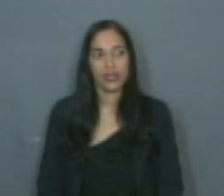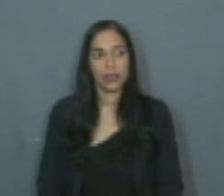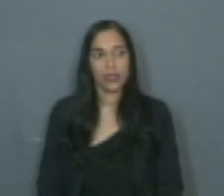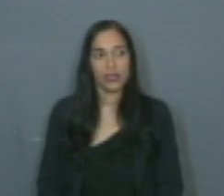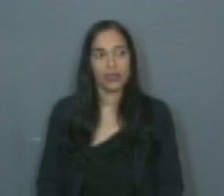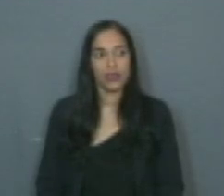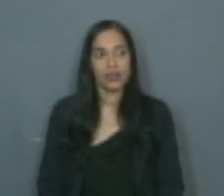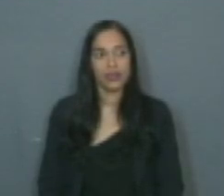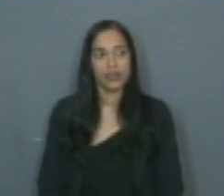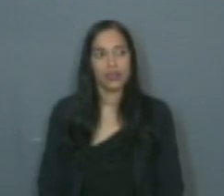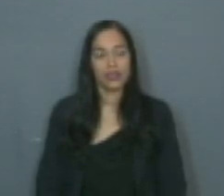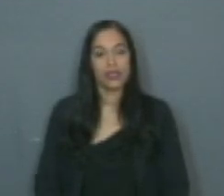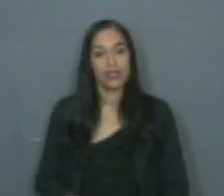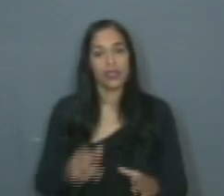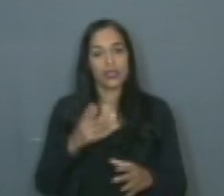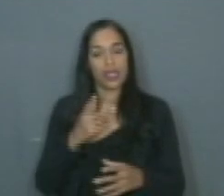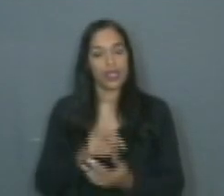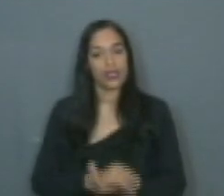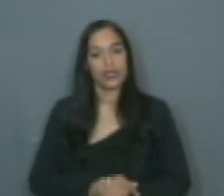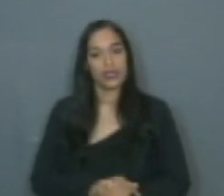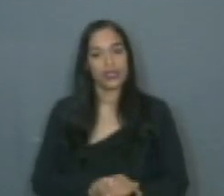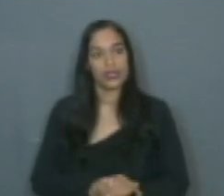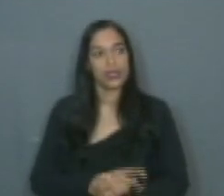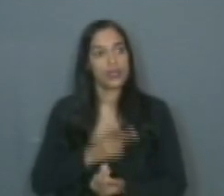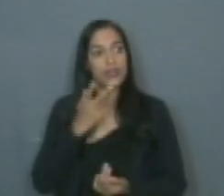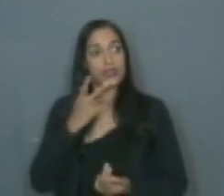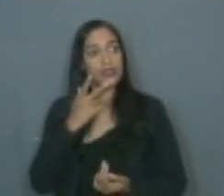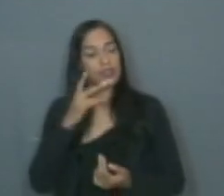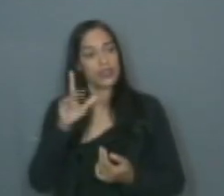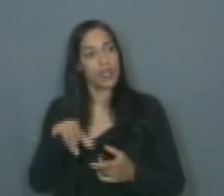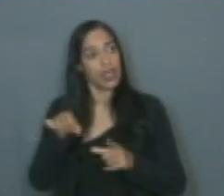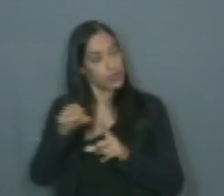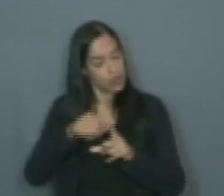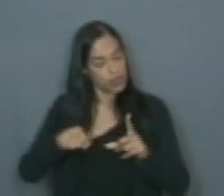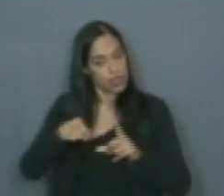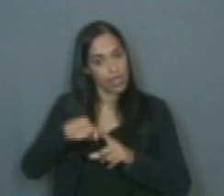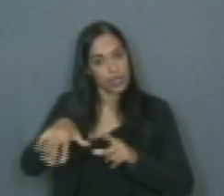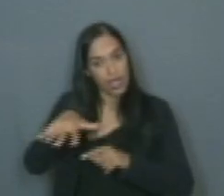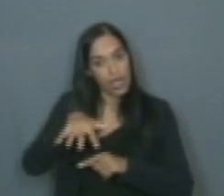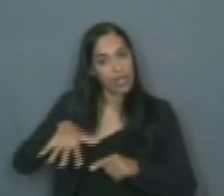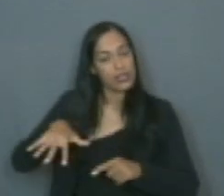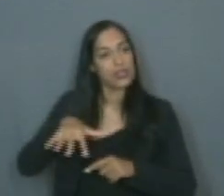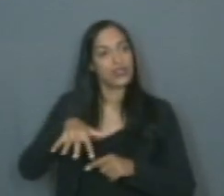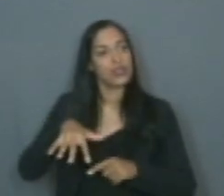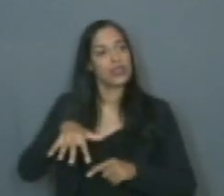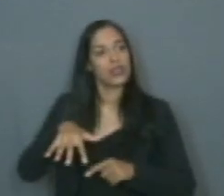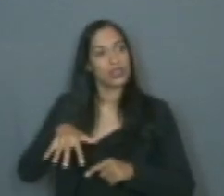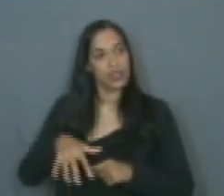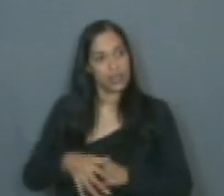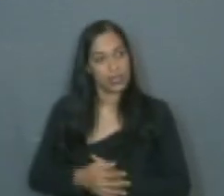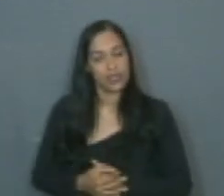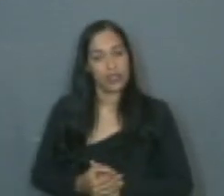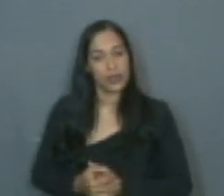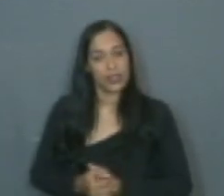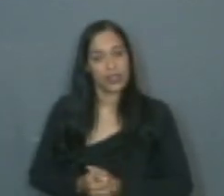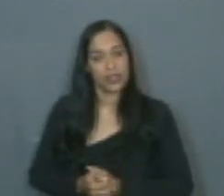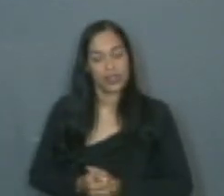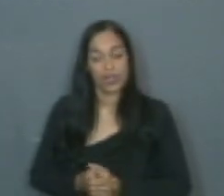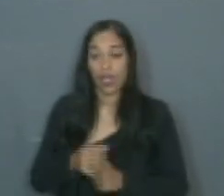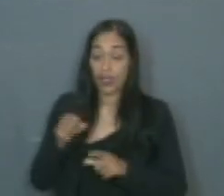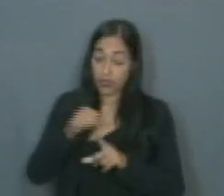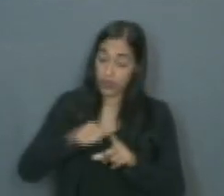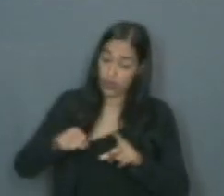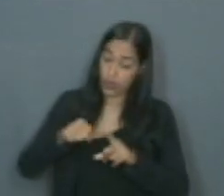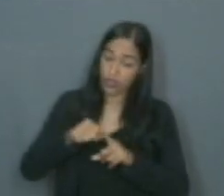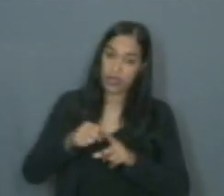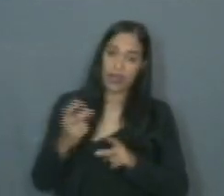dizendo o seguinte: a sociedade ela se dividiu em duas partes, e